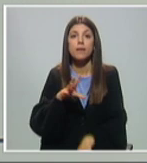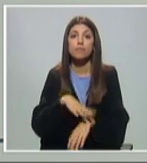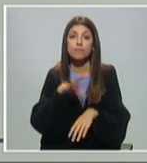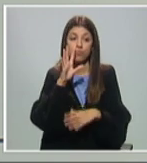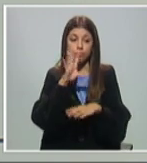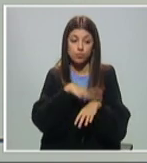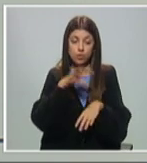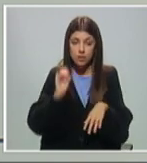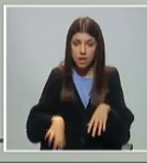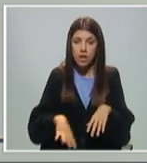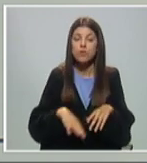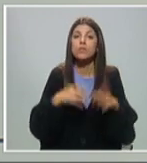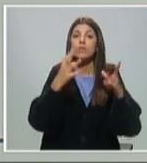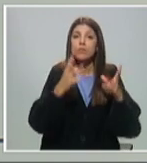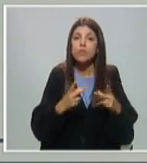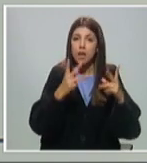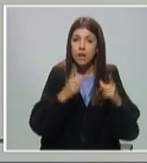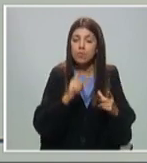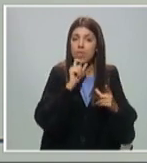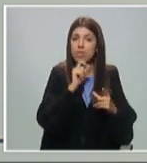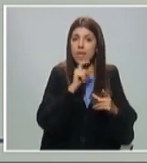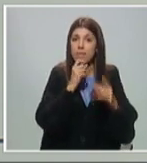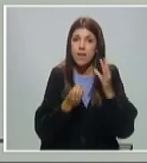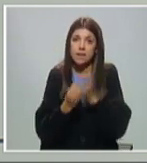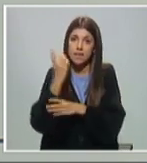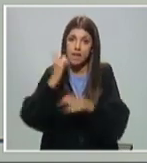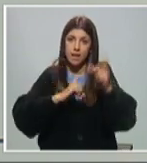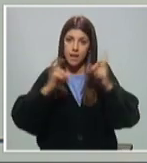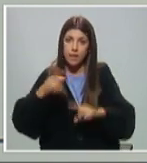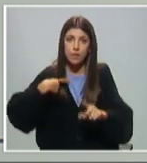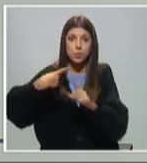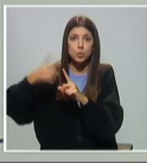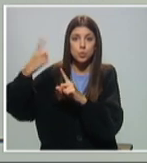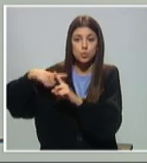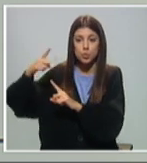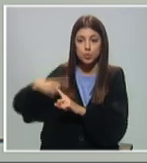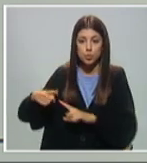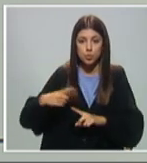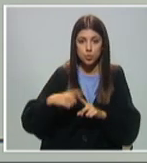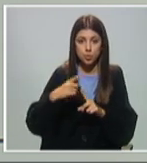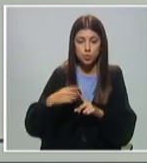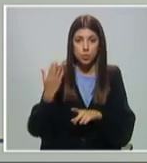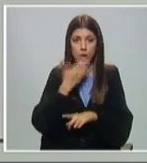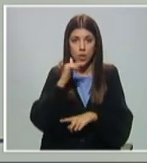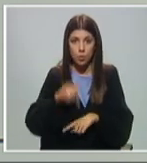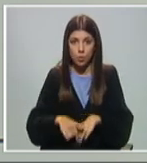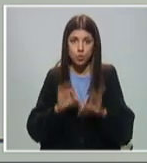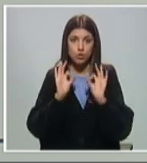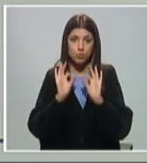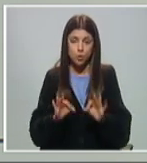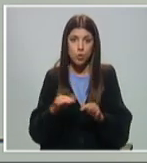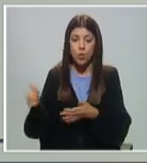cálculos podemos fazer inúmeros gráficos ou inúmeros cálculos ainda, se nós quisermos. Este foi o nosso bloco de